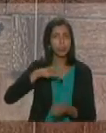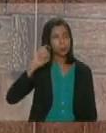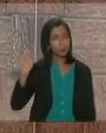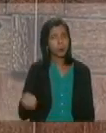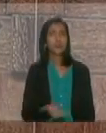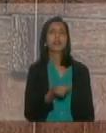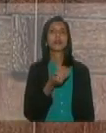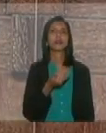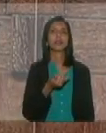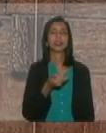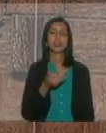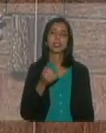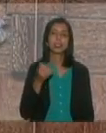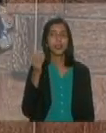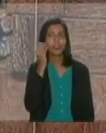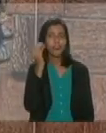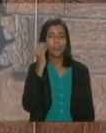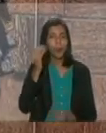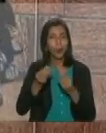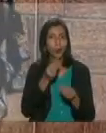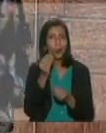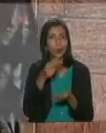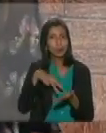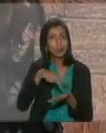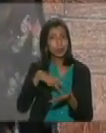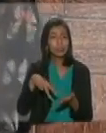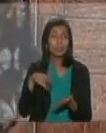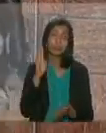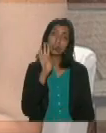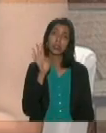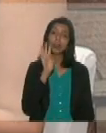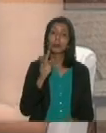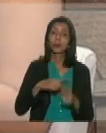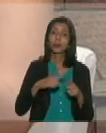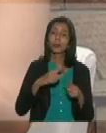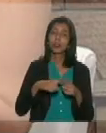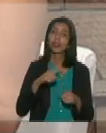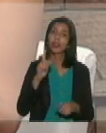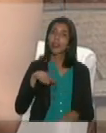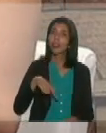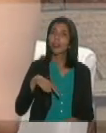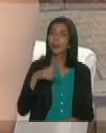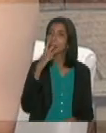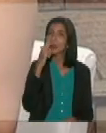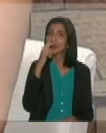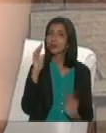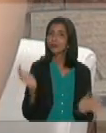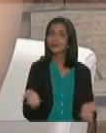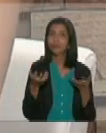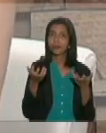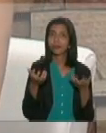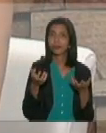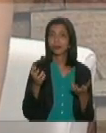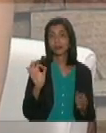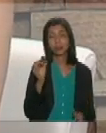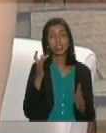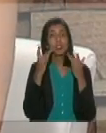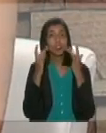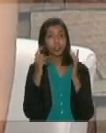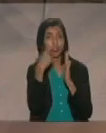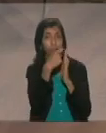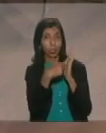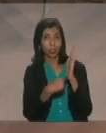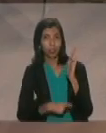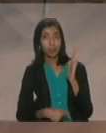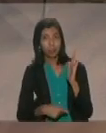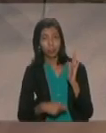uma dança, vamos aproveitar, acabou achando um jeito de botar uma dança. O que é muito legal, porque fica uma coisa... E esse espetáculo que eu escrevi, apesar de ter